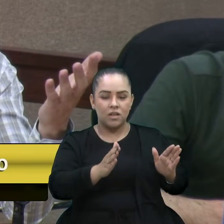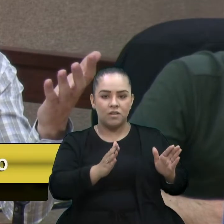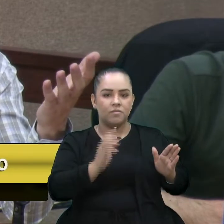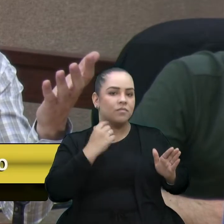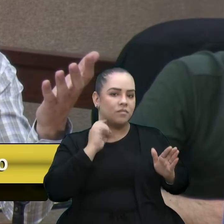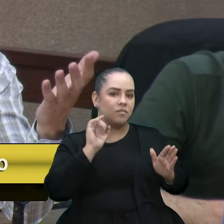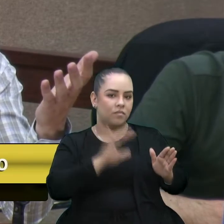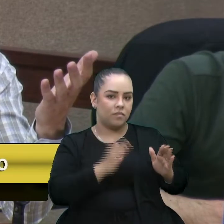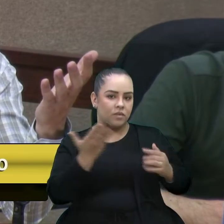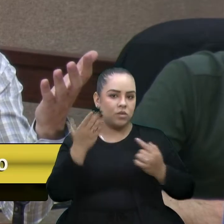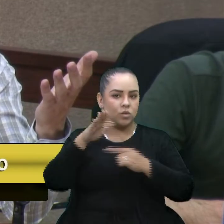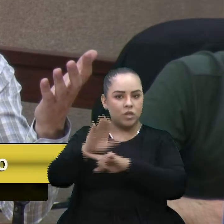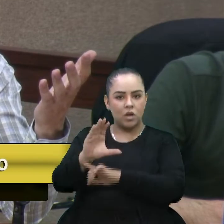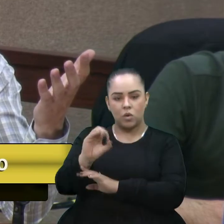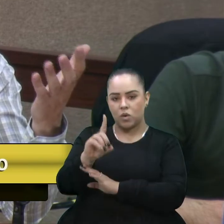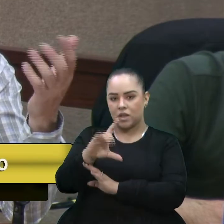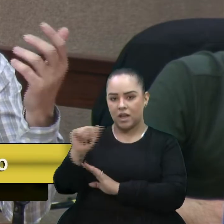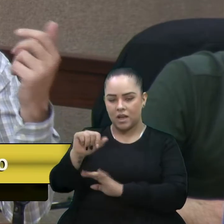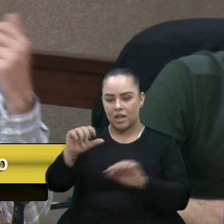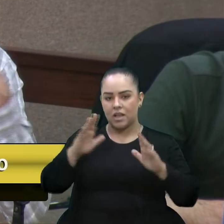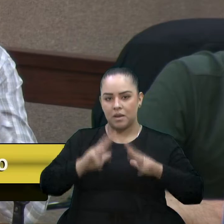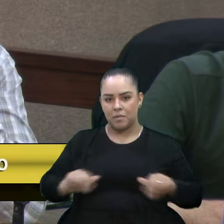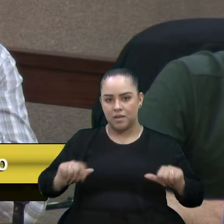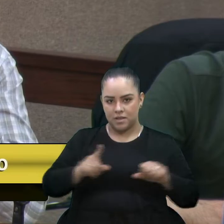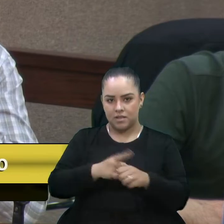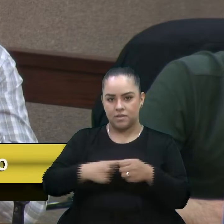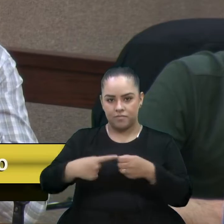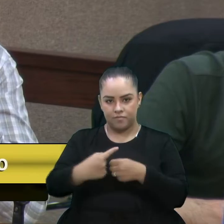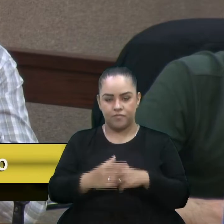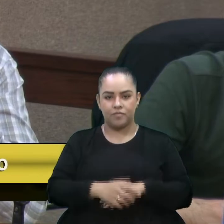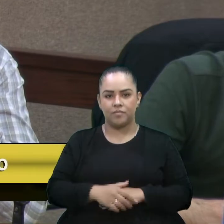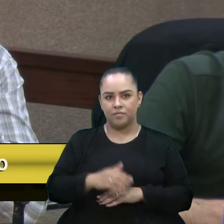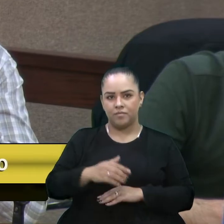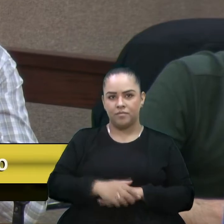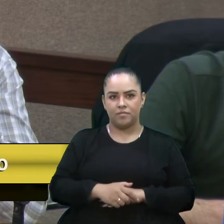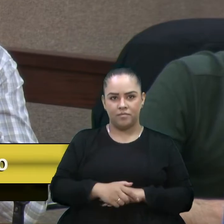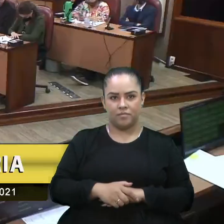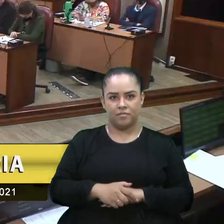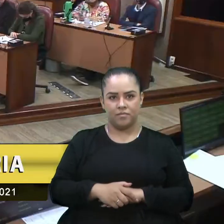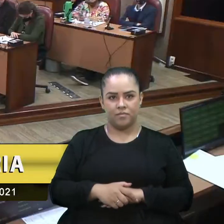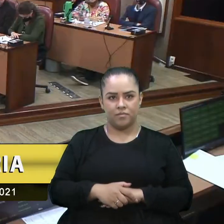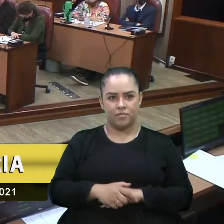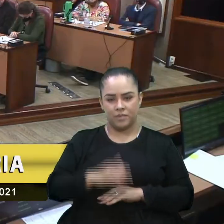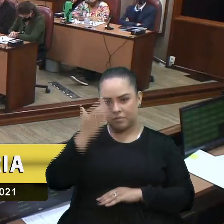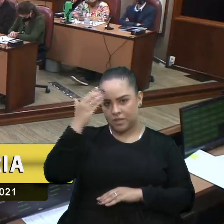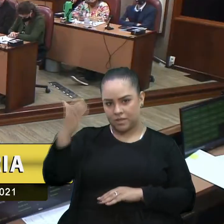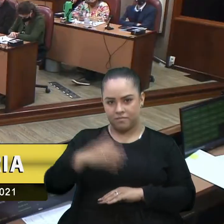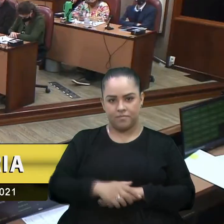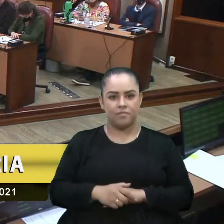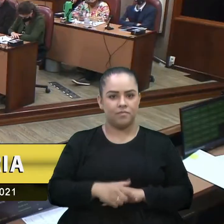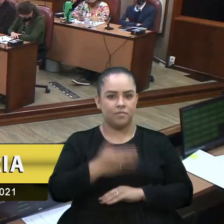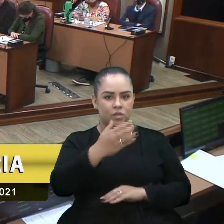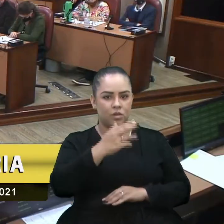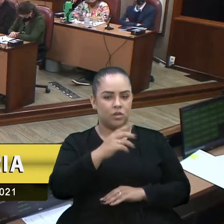ajudar a Codeca a limpar a cidade. Obrigado, senhor. Obrigado. Senhor parte, vereador